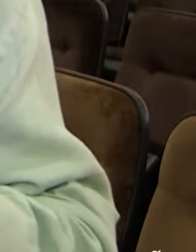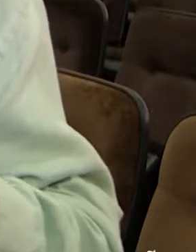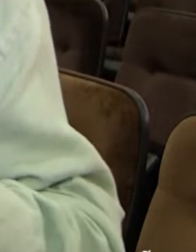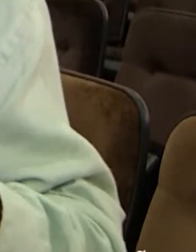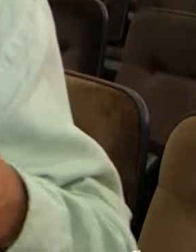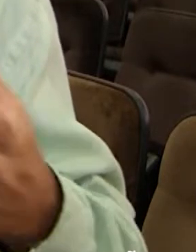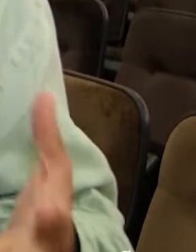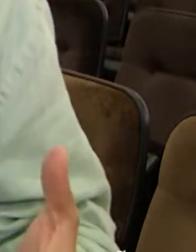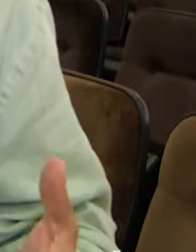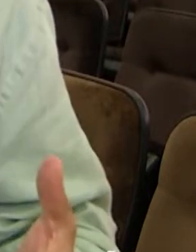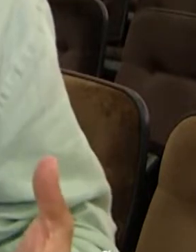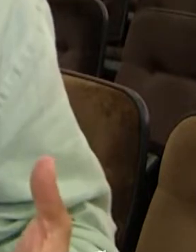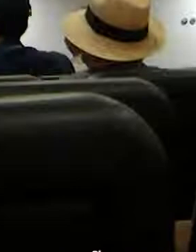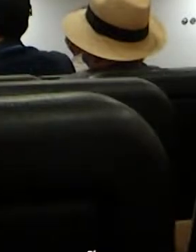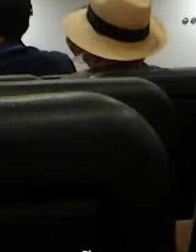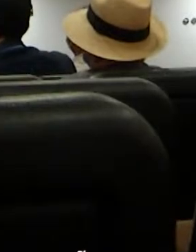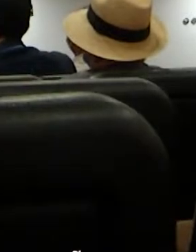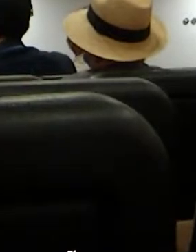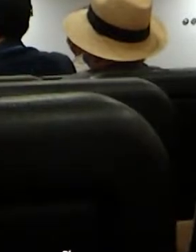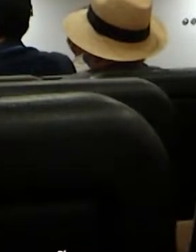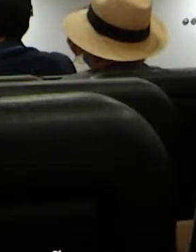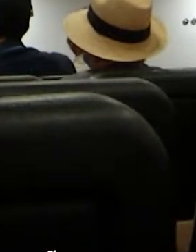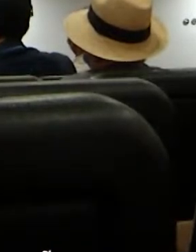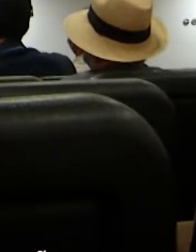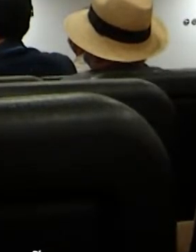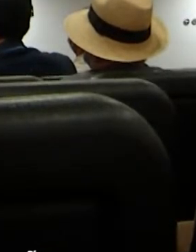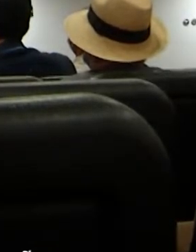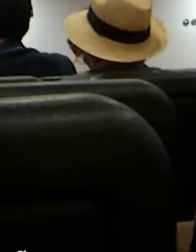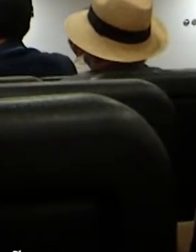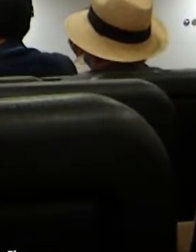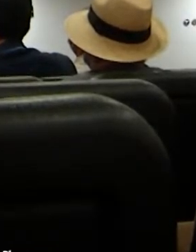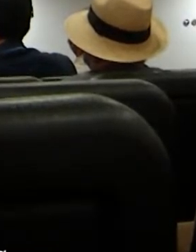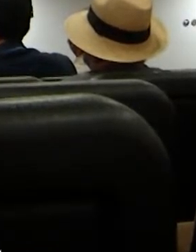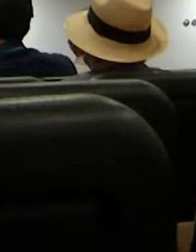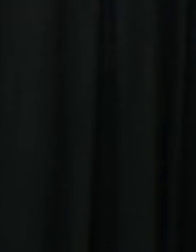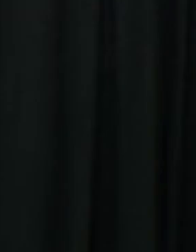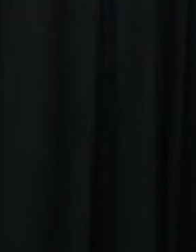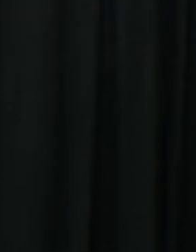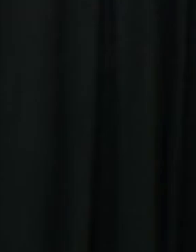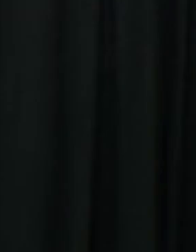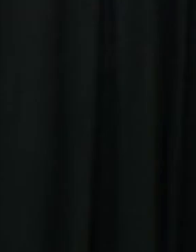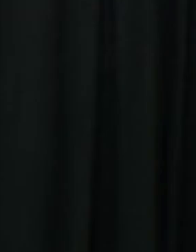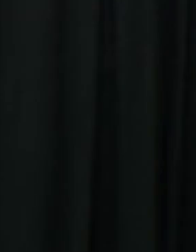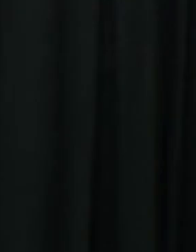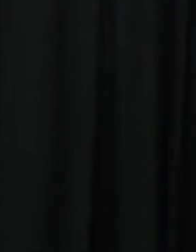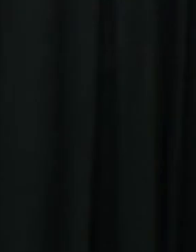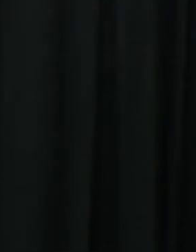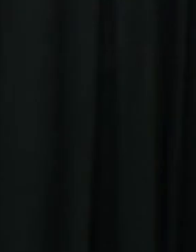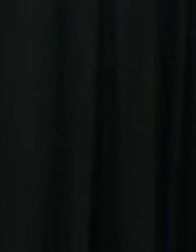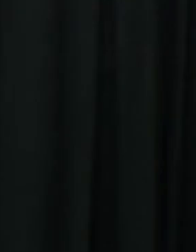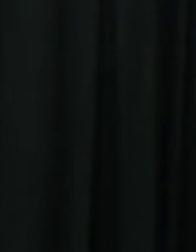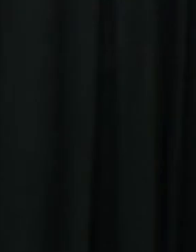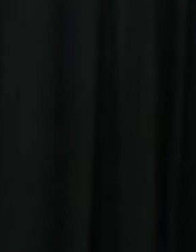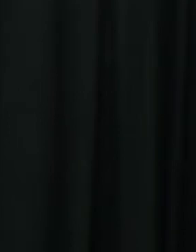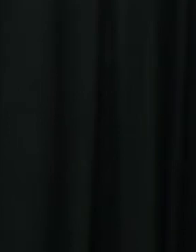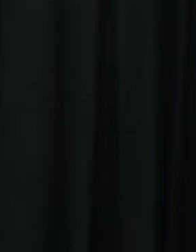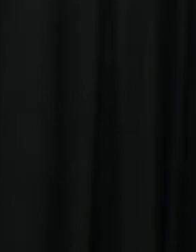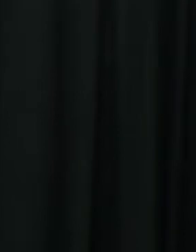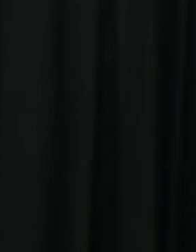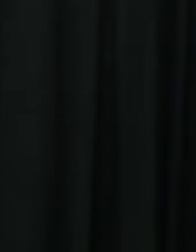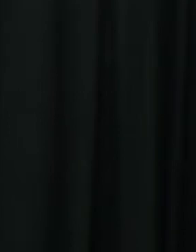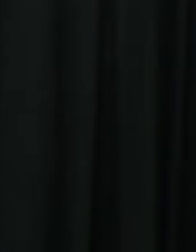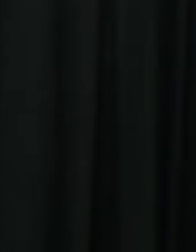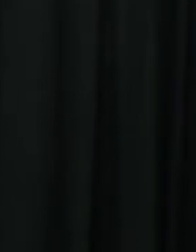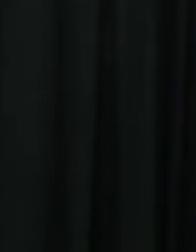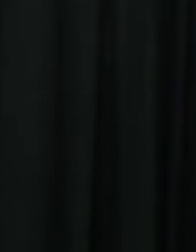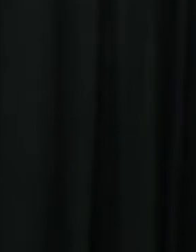tecnologicamente, globalmente falando. Segundo o diretor do Parque Tecnológico, para os próximos anos, o complexo deve